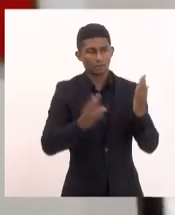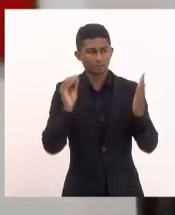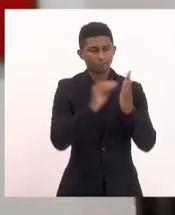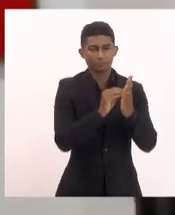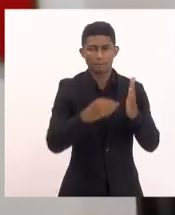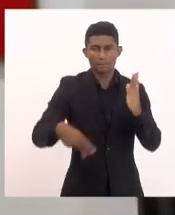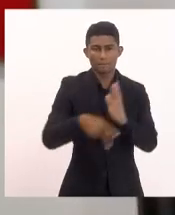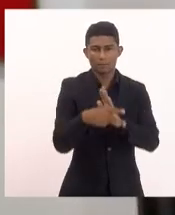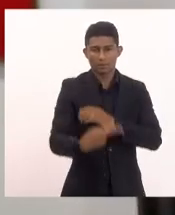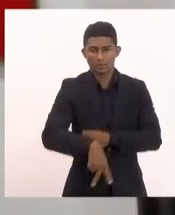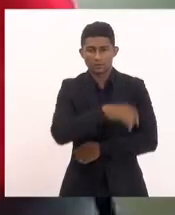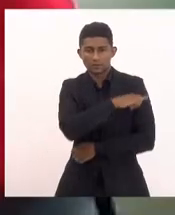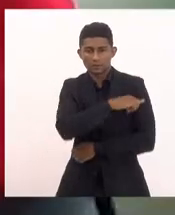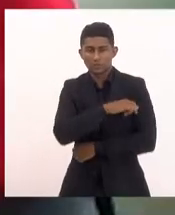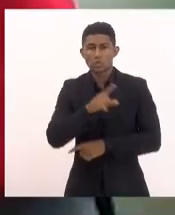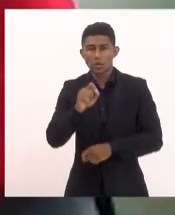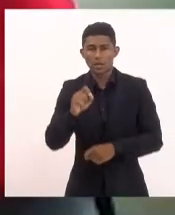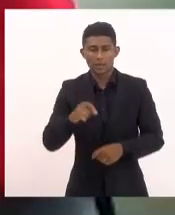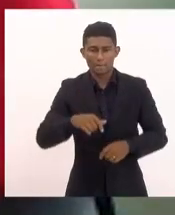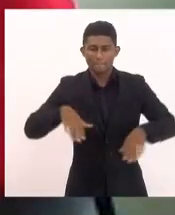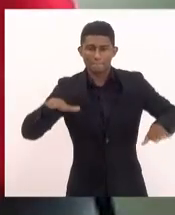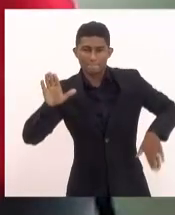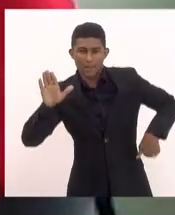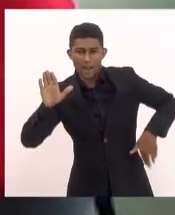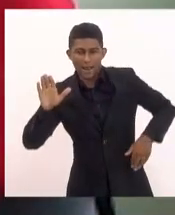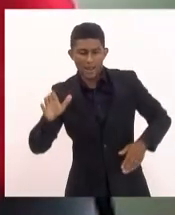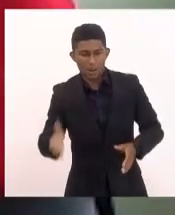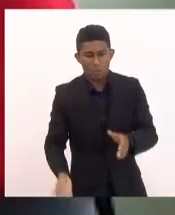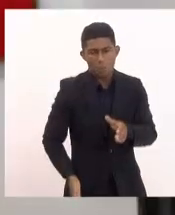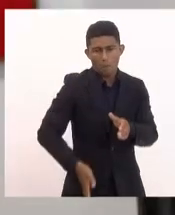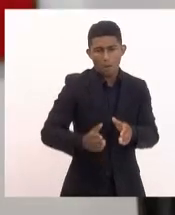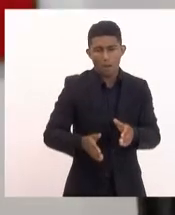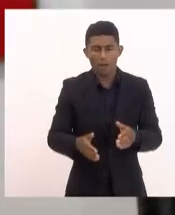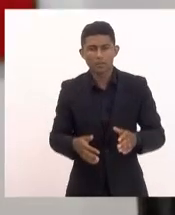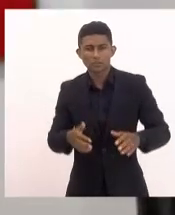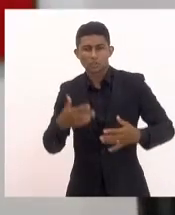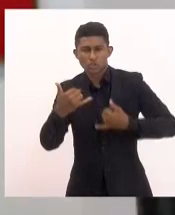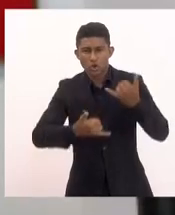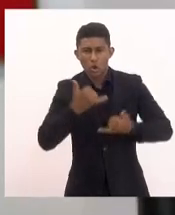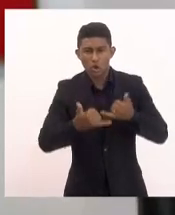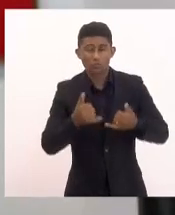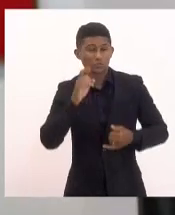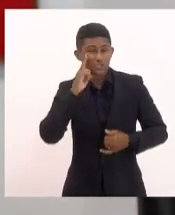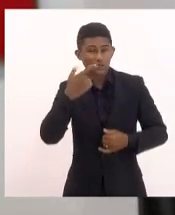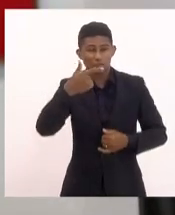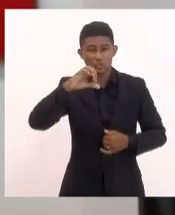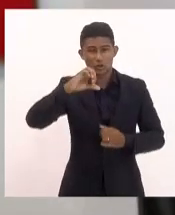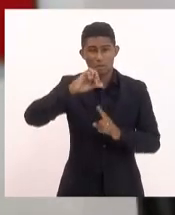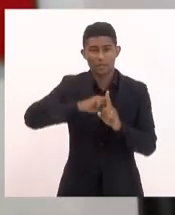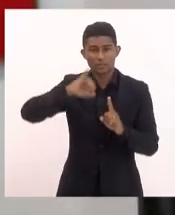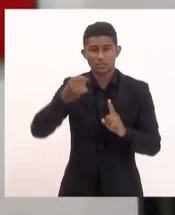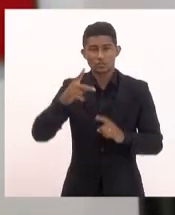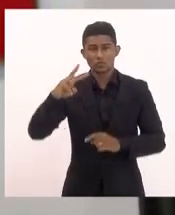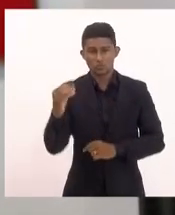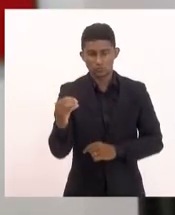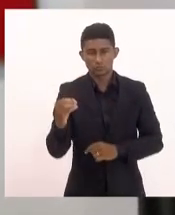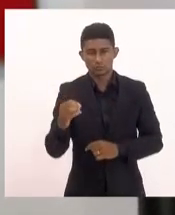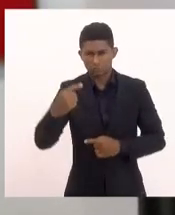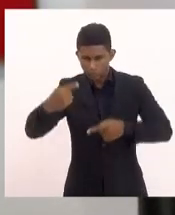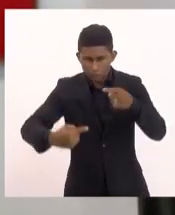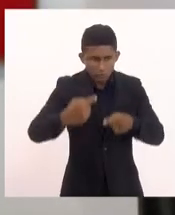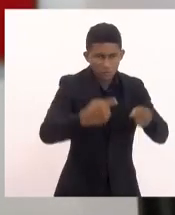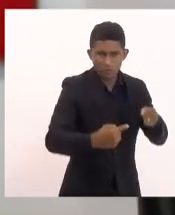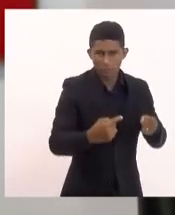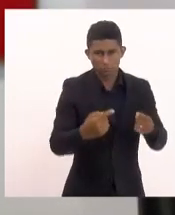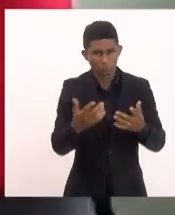do Beach Soccer, a ser comemorado anualmente no dia 29 de junho. Em discussão, não havendo quem queira